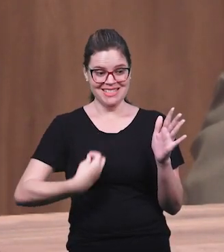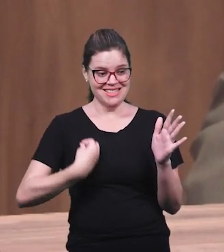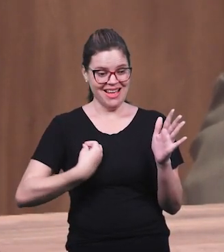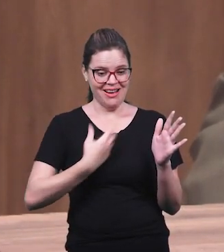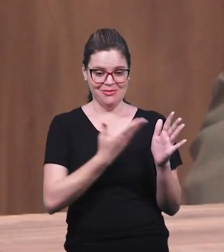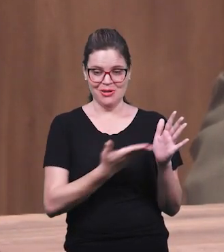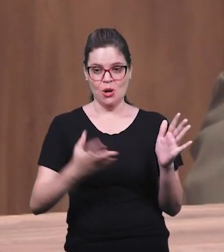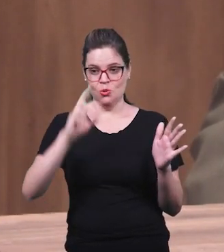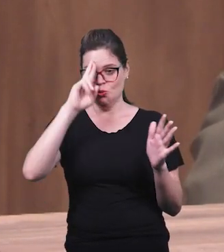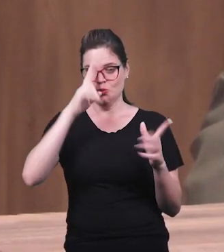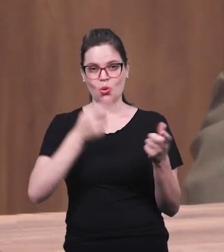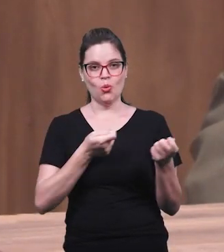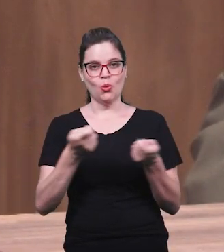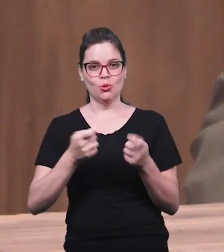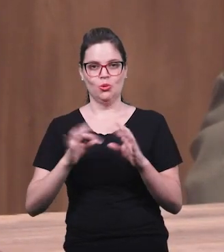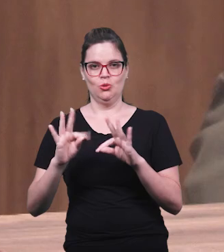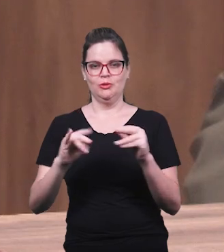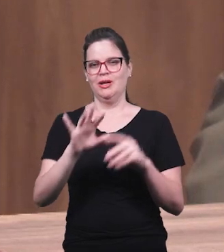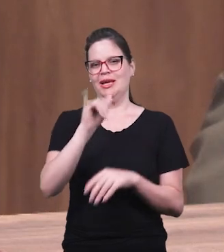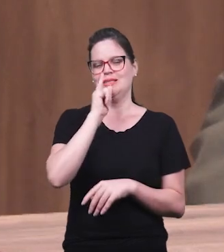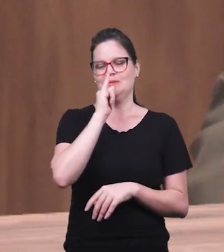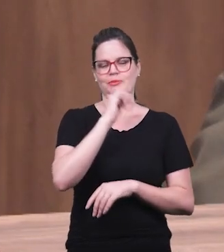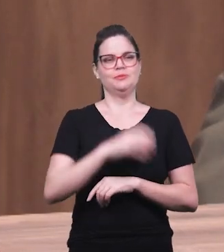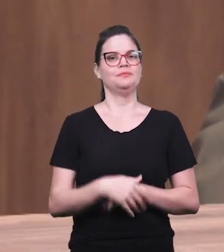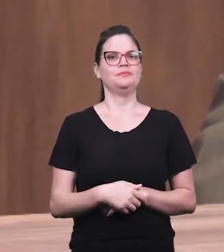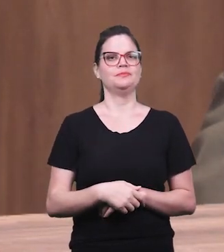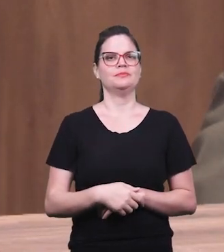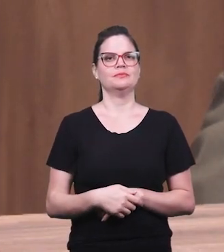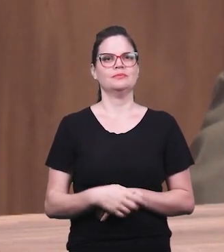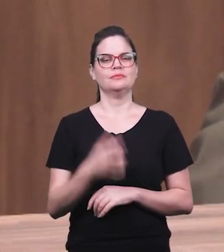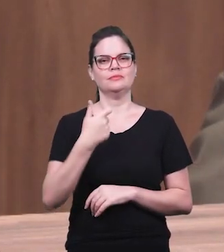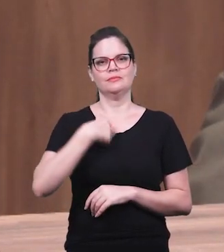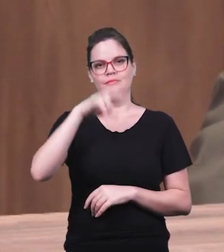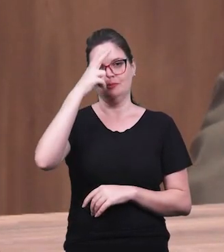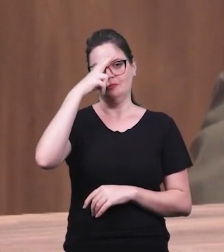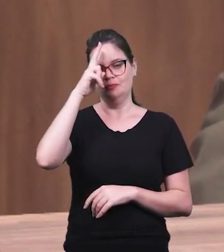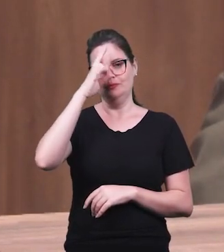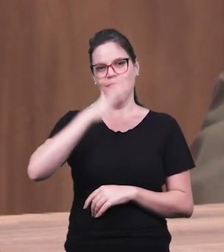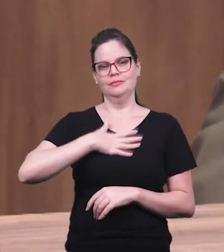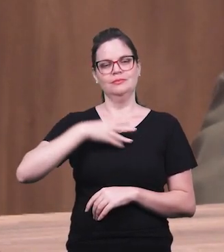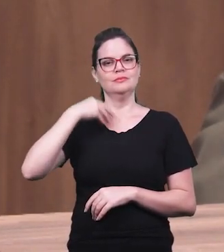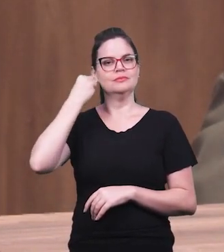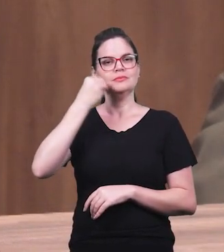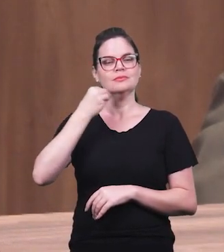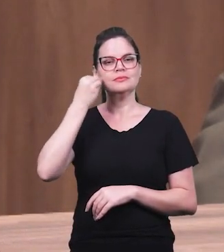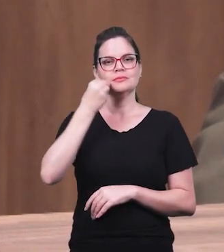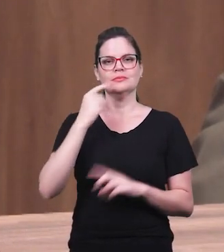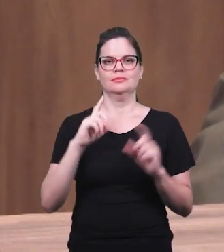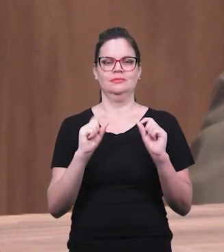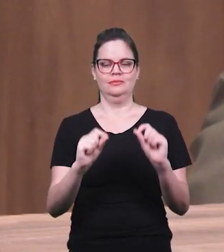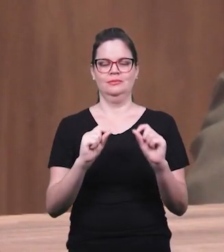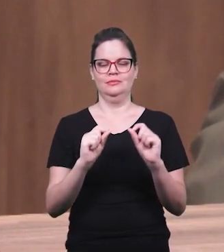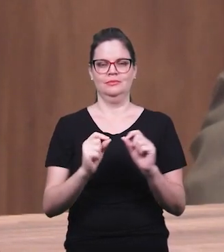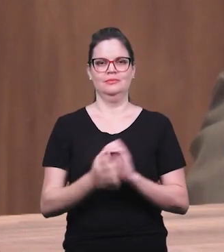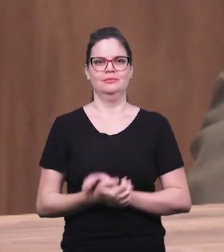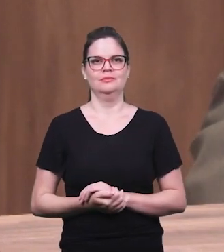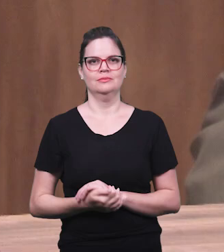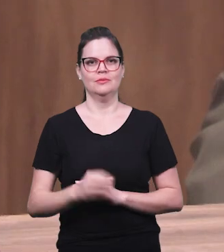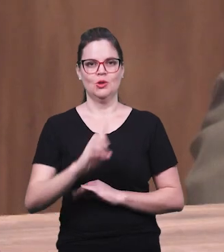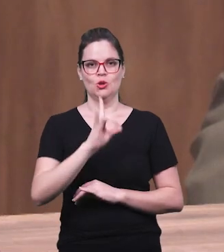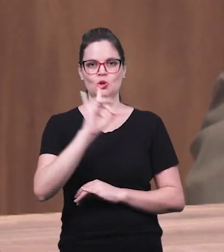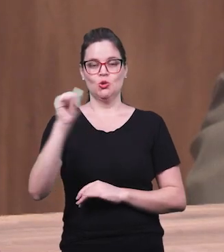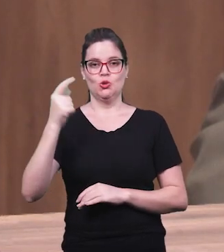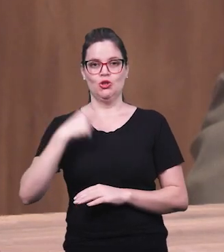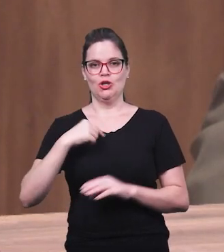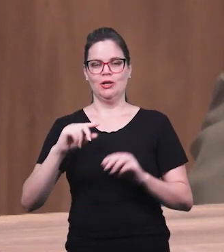Então, por exemplo, eu me lembro, né, na experiência quando eu fui para a